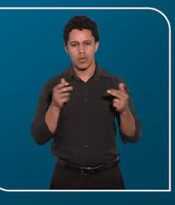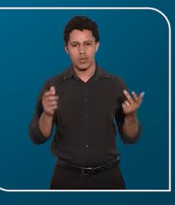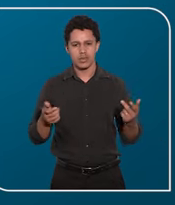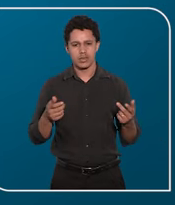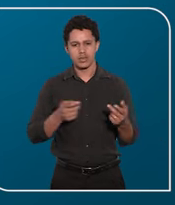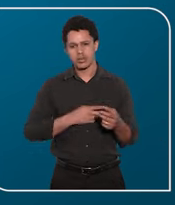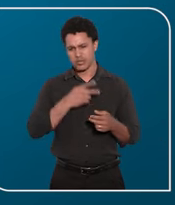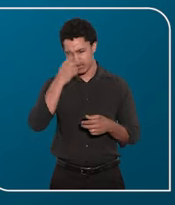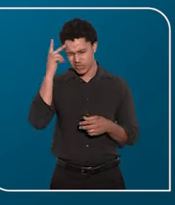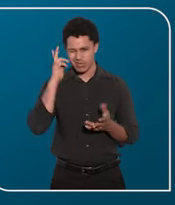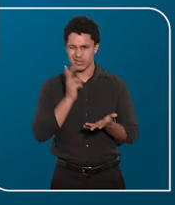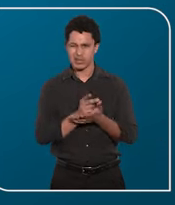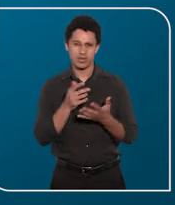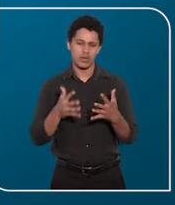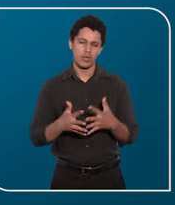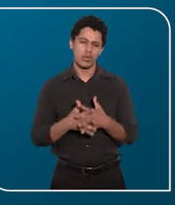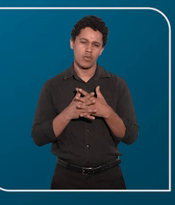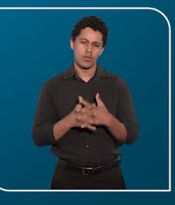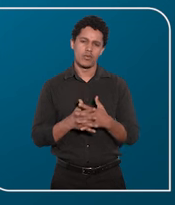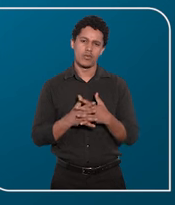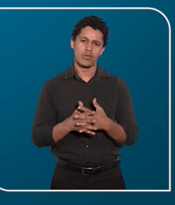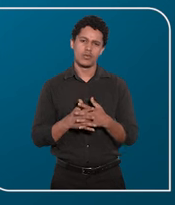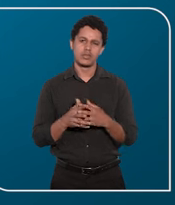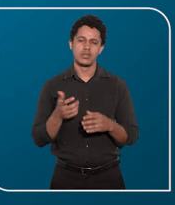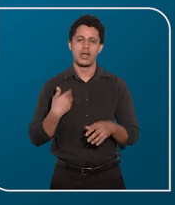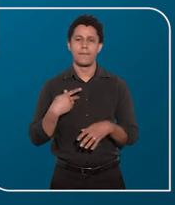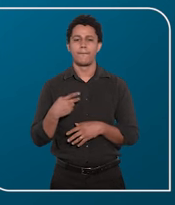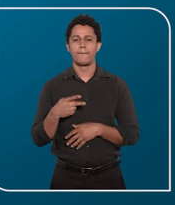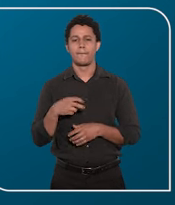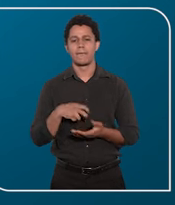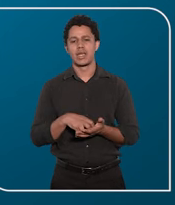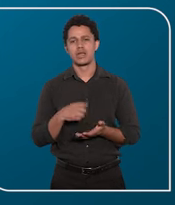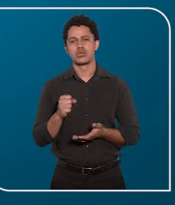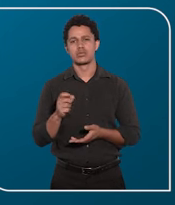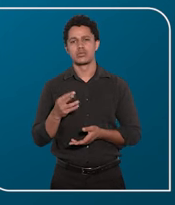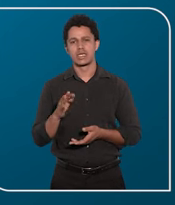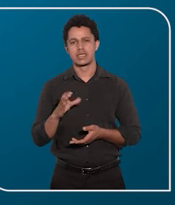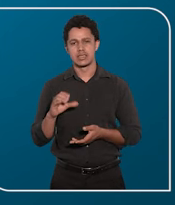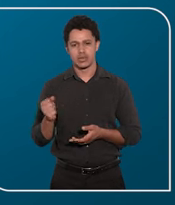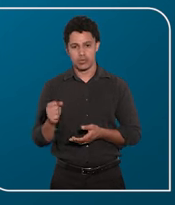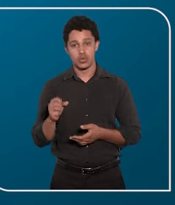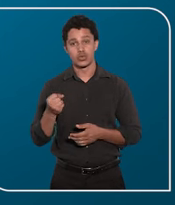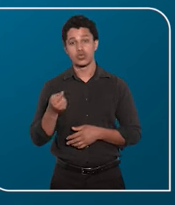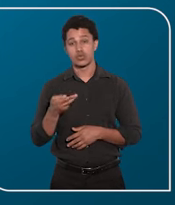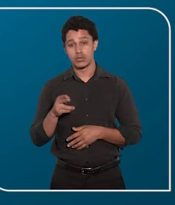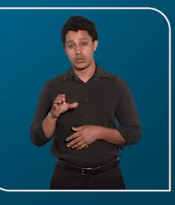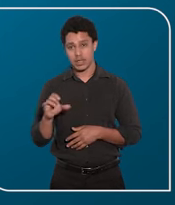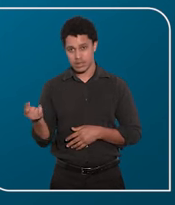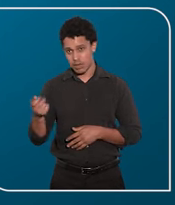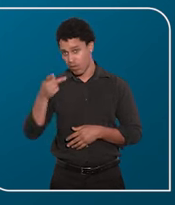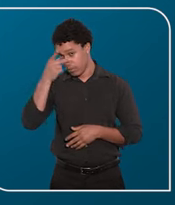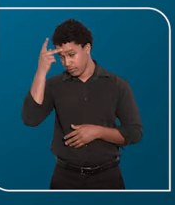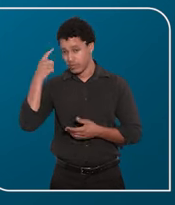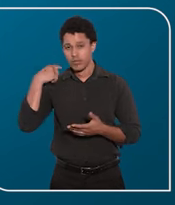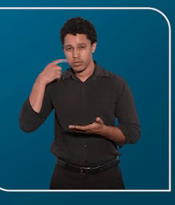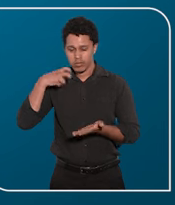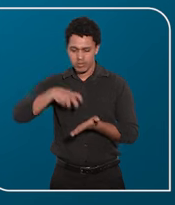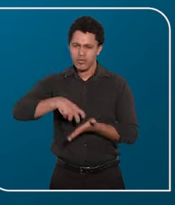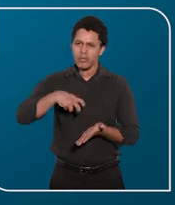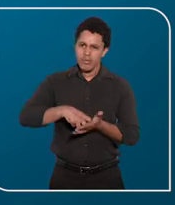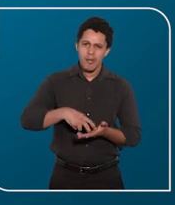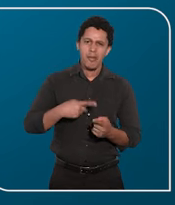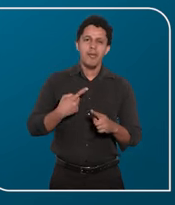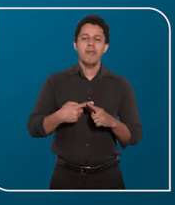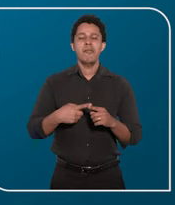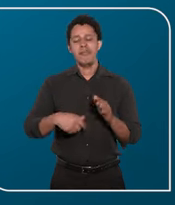faz uma confusão com a pena de suspensão. Suspensão é quando o advogado é punido diante de uma infração